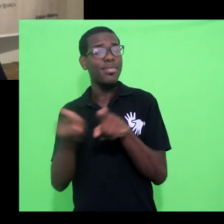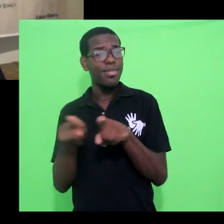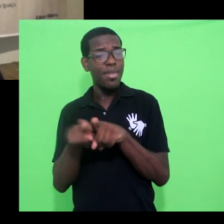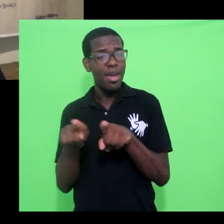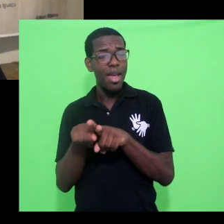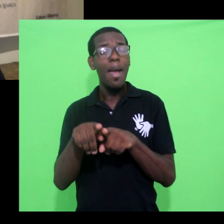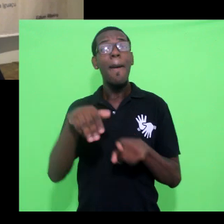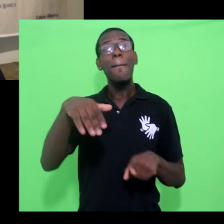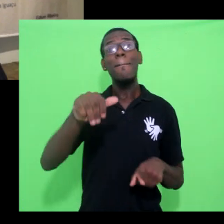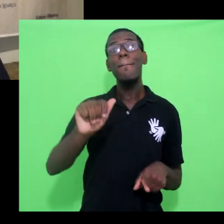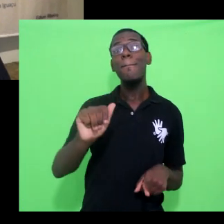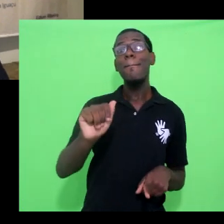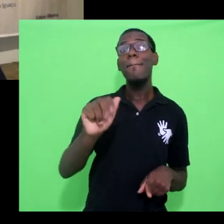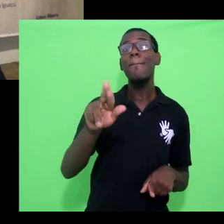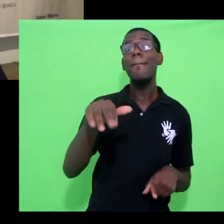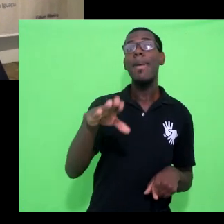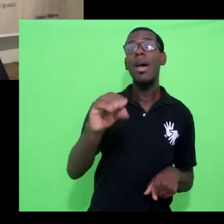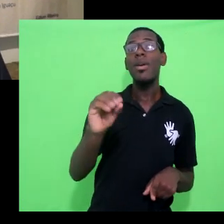acontece?